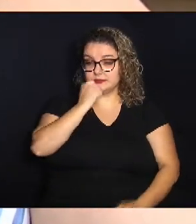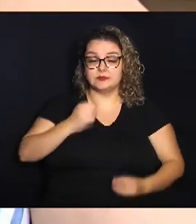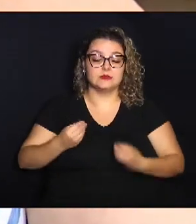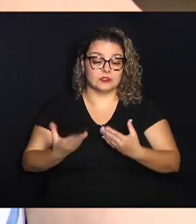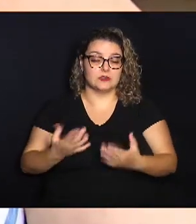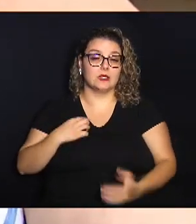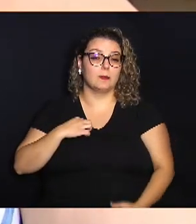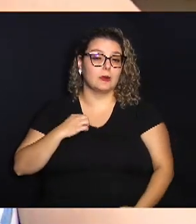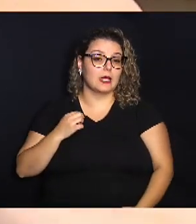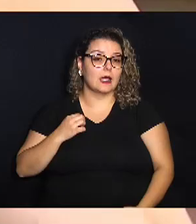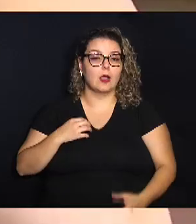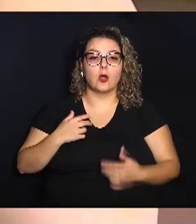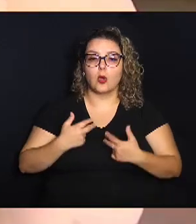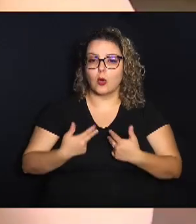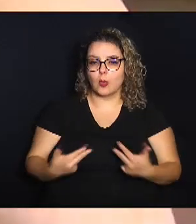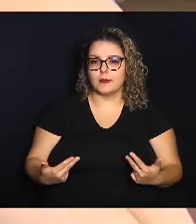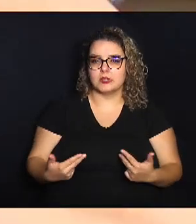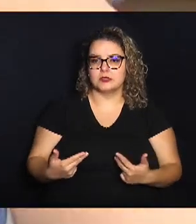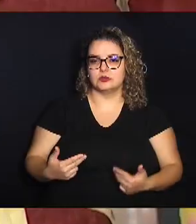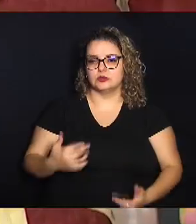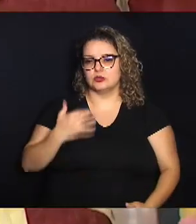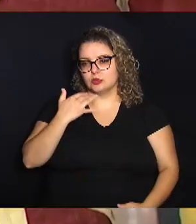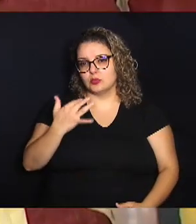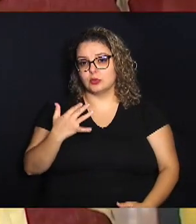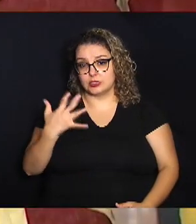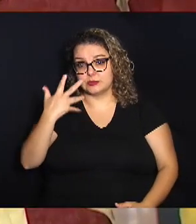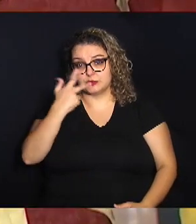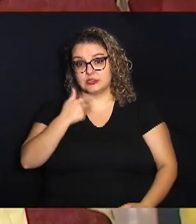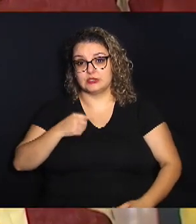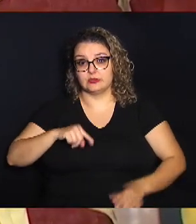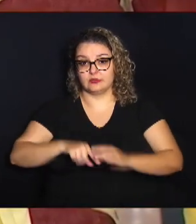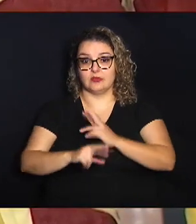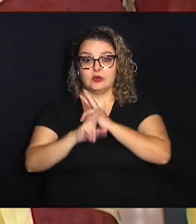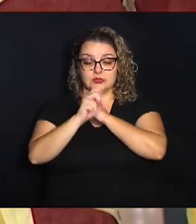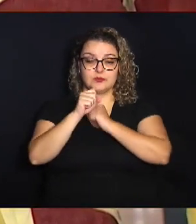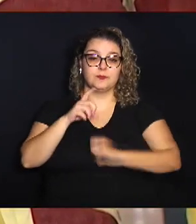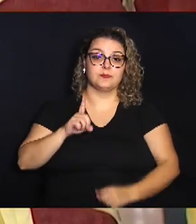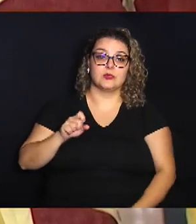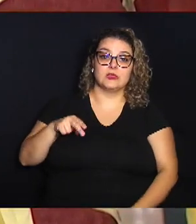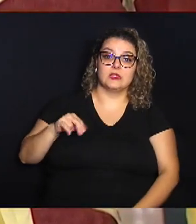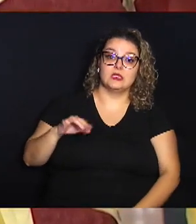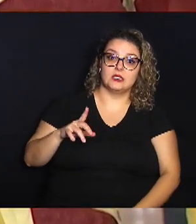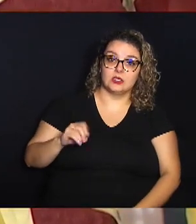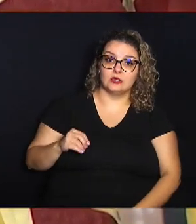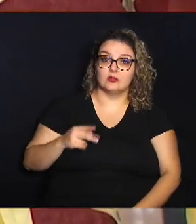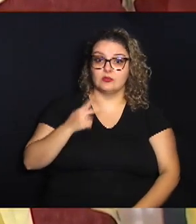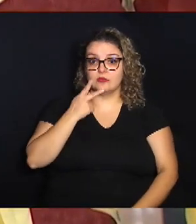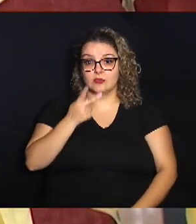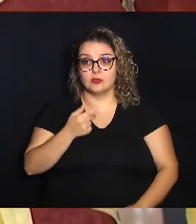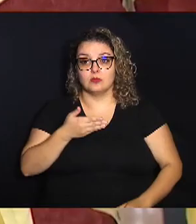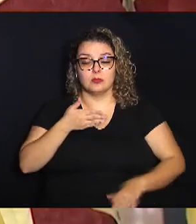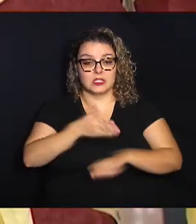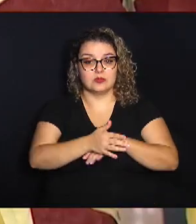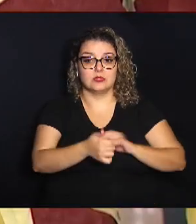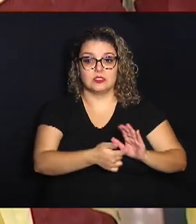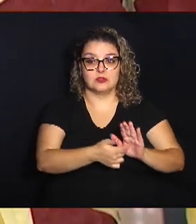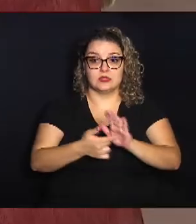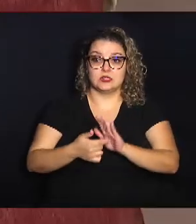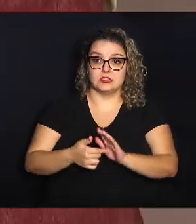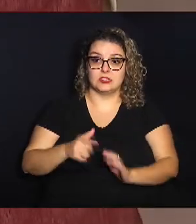assim, tonalidades muito lindas, assim, muito intensas. Danilo conta como foi participar da exposição e ter sua